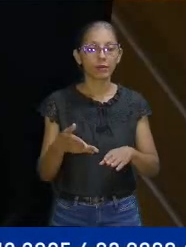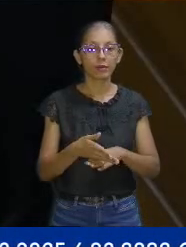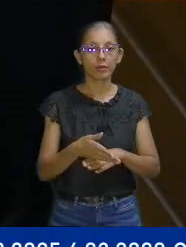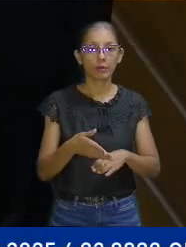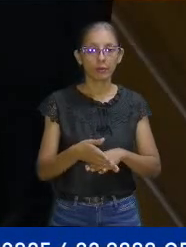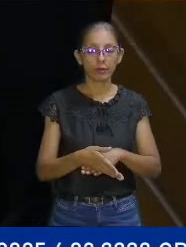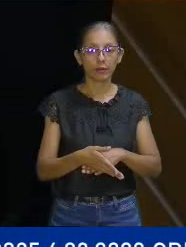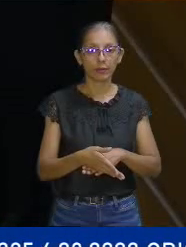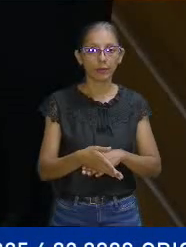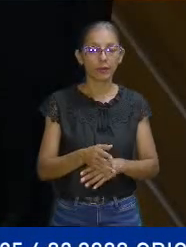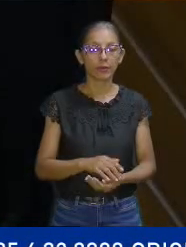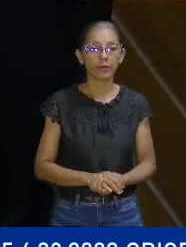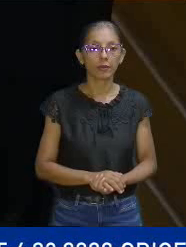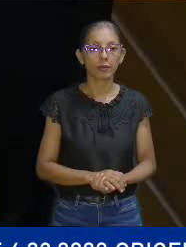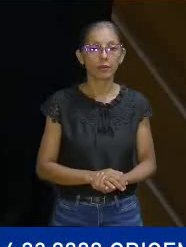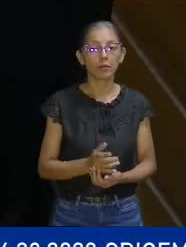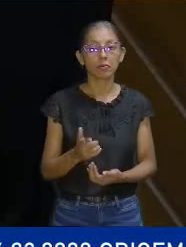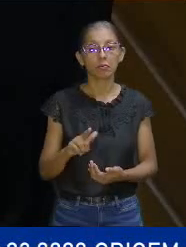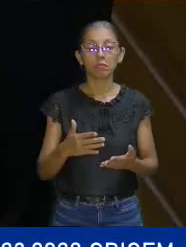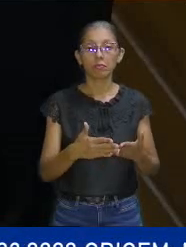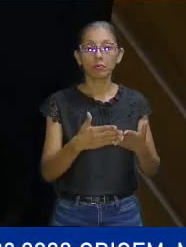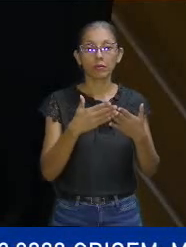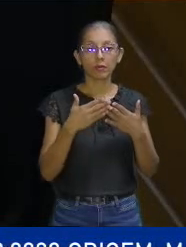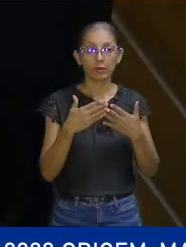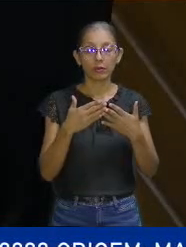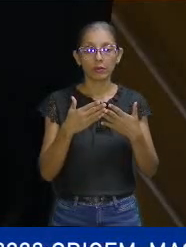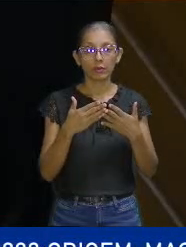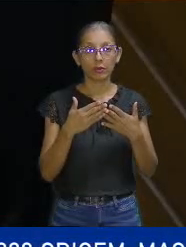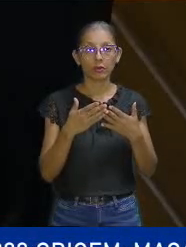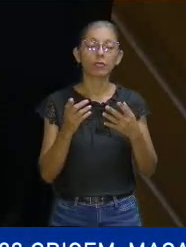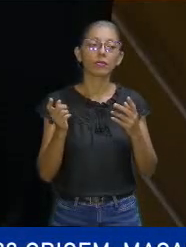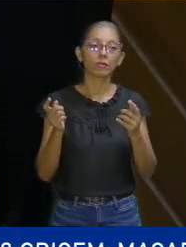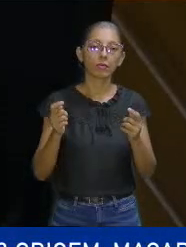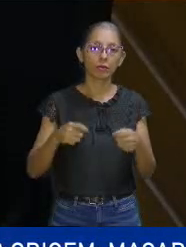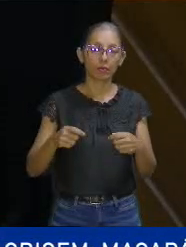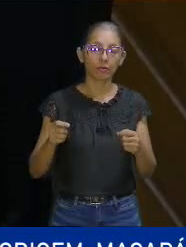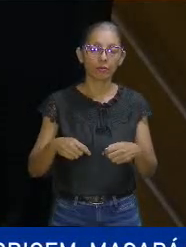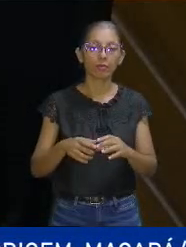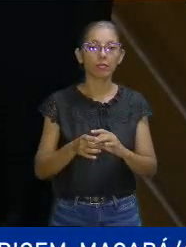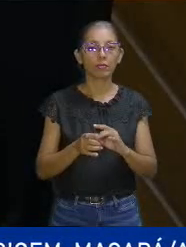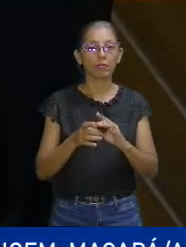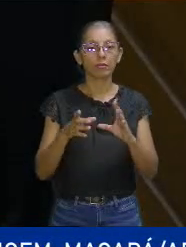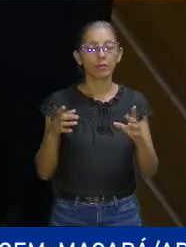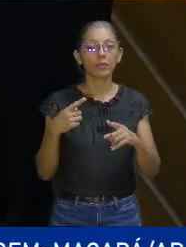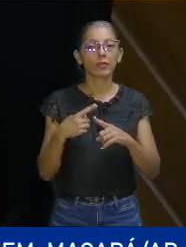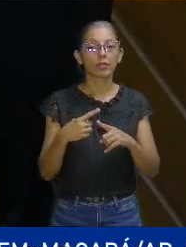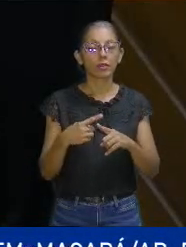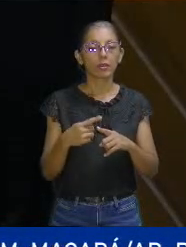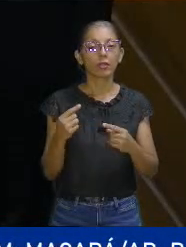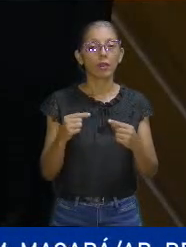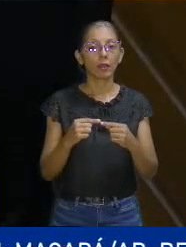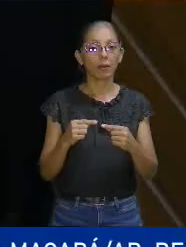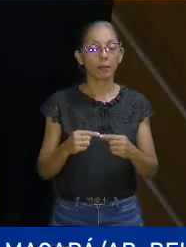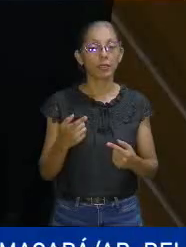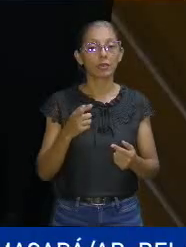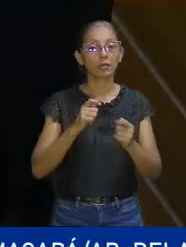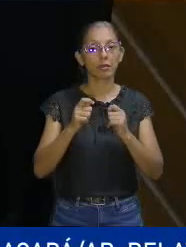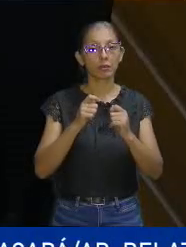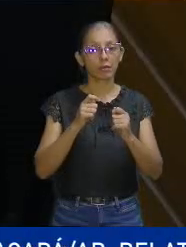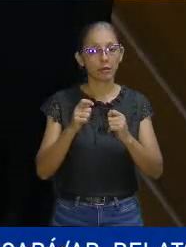Os demais pedidos foram corretamente indeferidos por tratarem de matéria administrativa